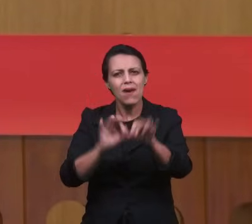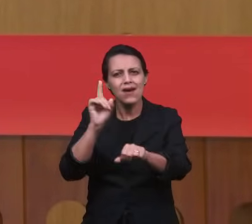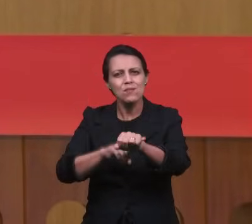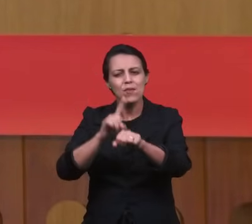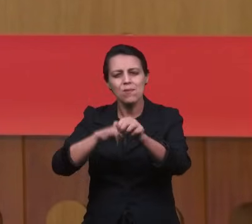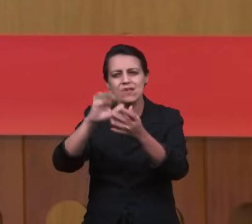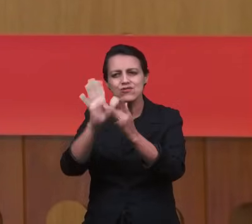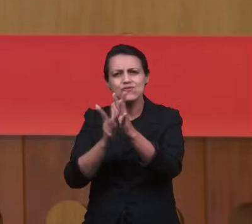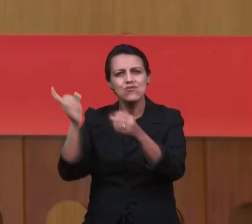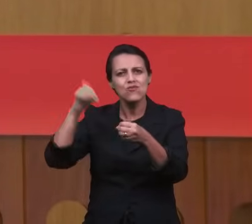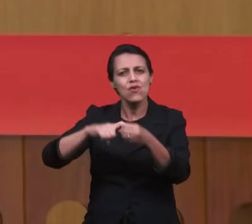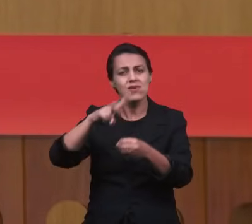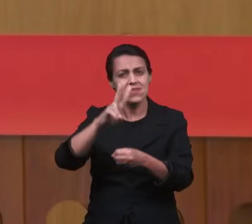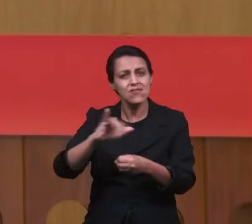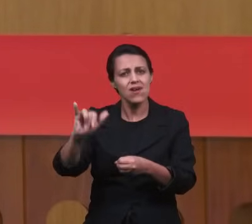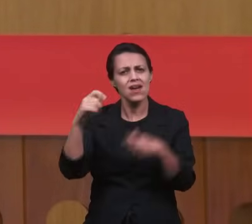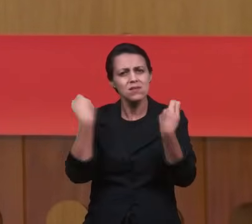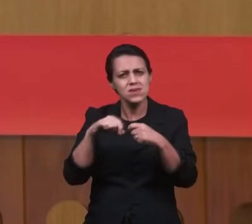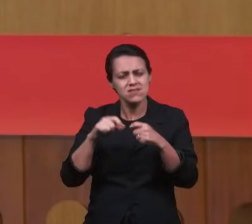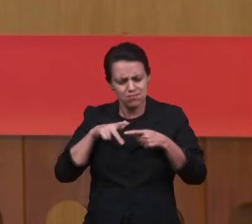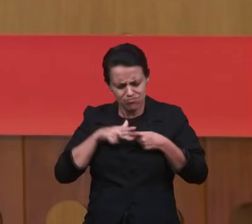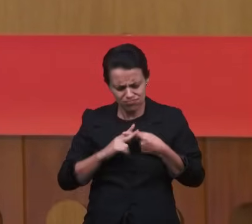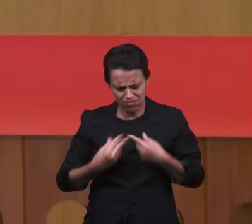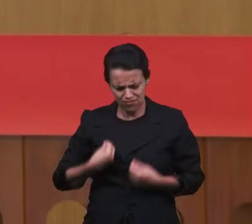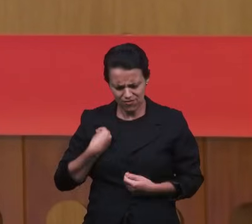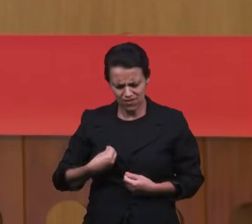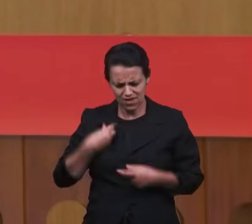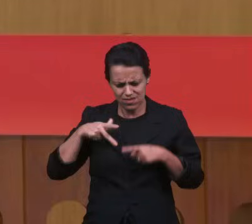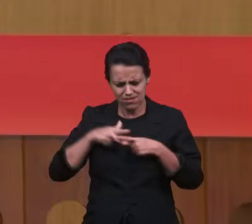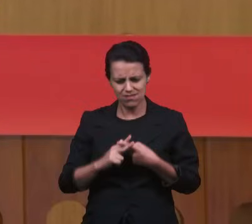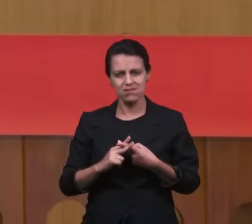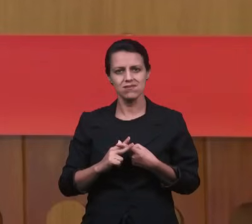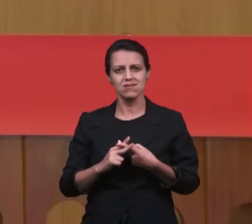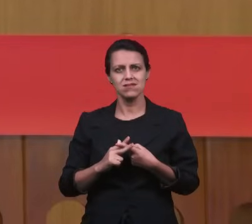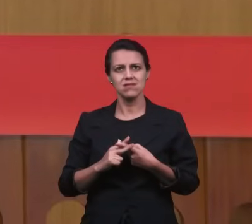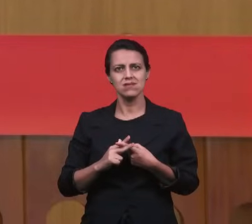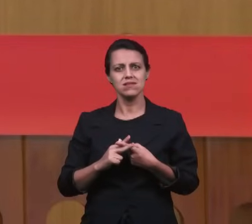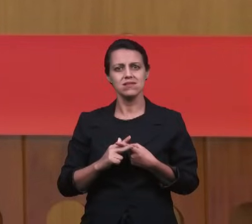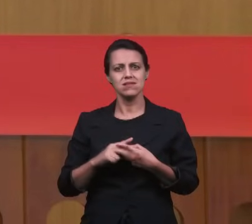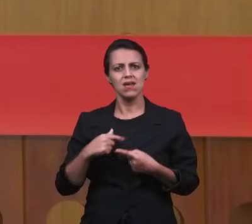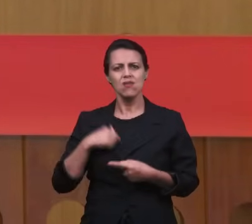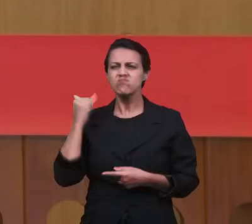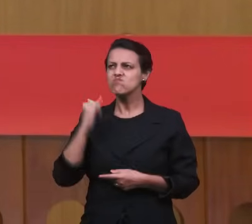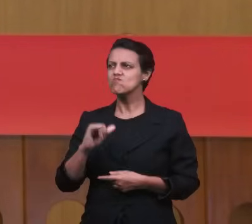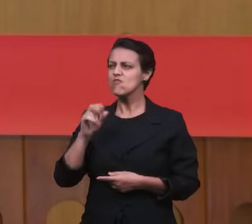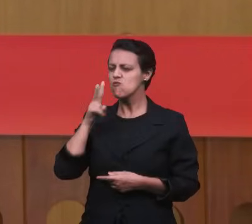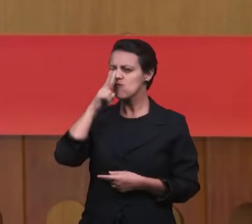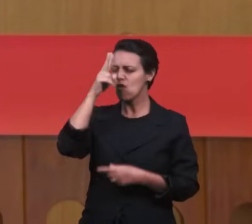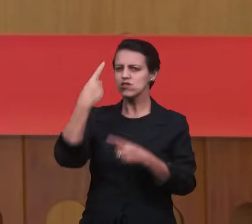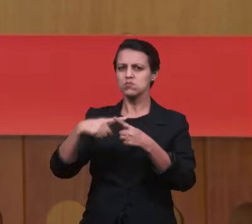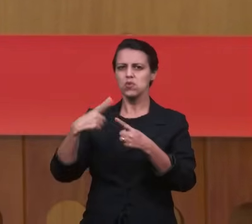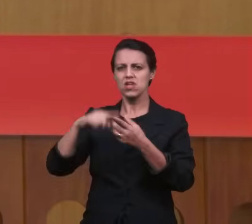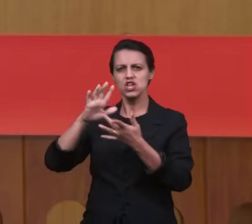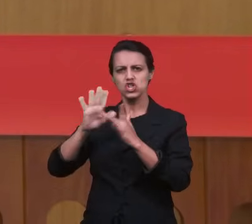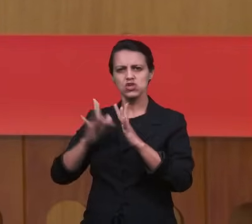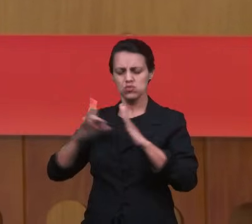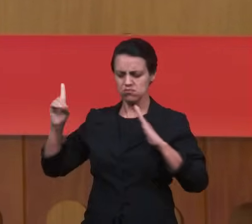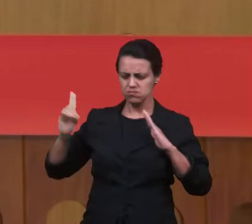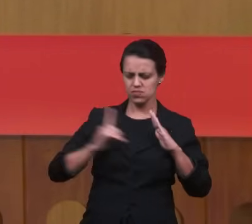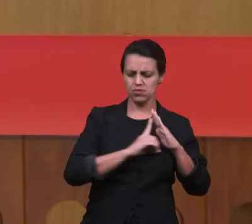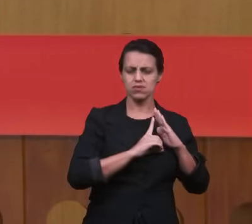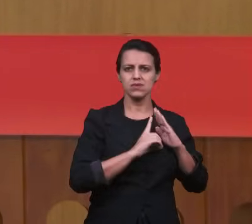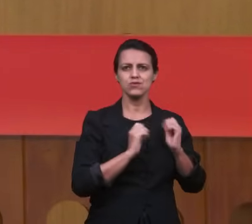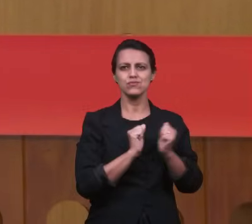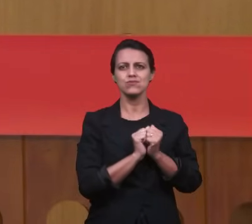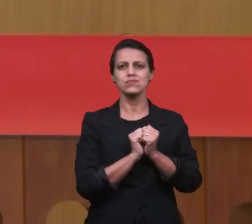endireitai as vossas veredas. Digo fraco, sou forte. Aí está o segredo dessa caminhada. Alguns